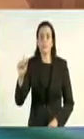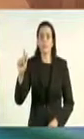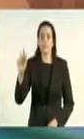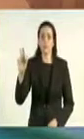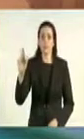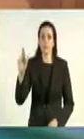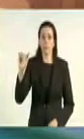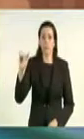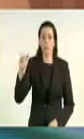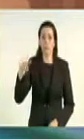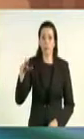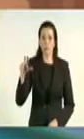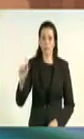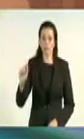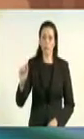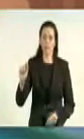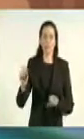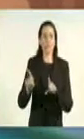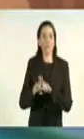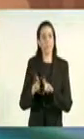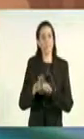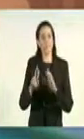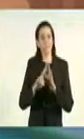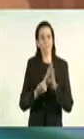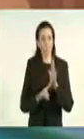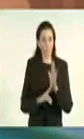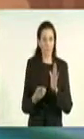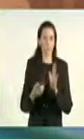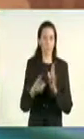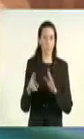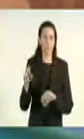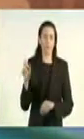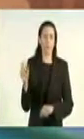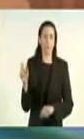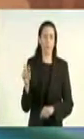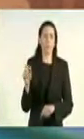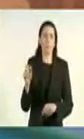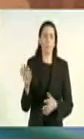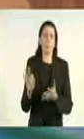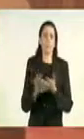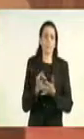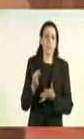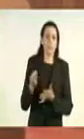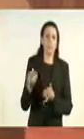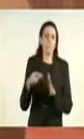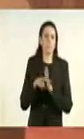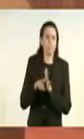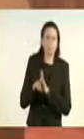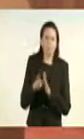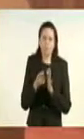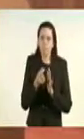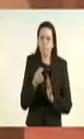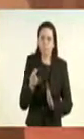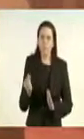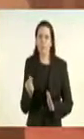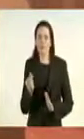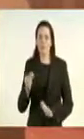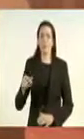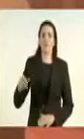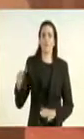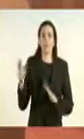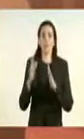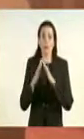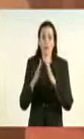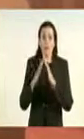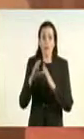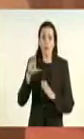regime de diferenciado de contratação da CAEMA e registros de preços da UEMA, da Casa Civil, da Secretaria de